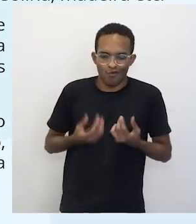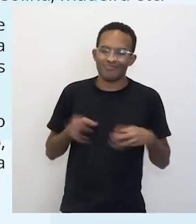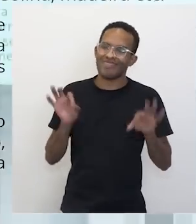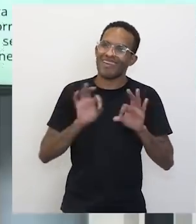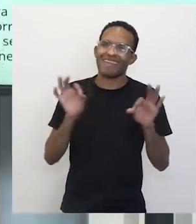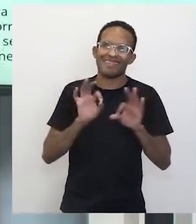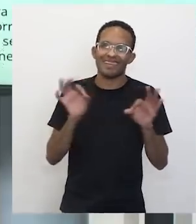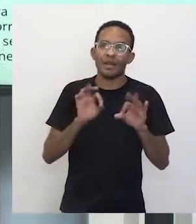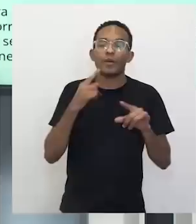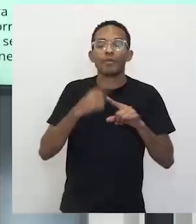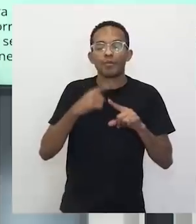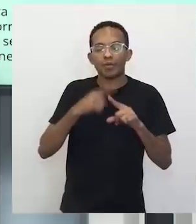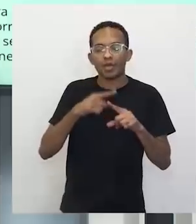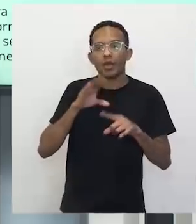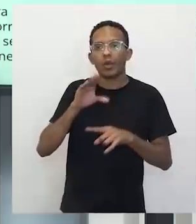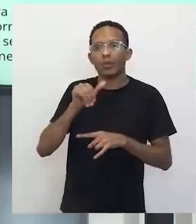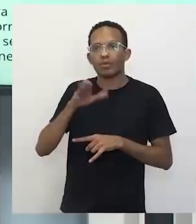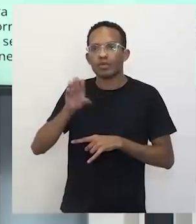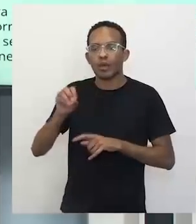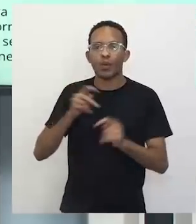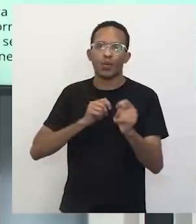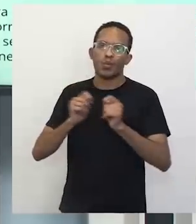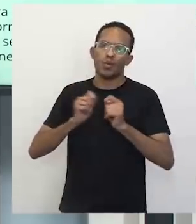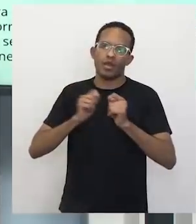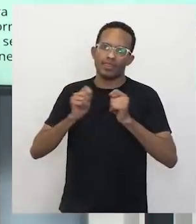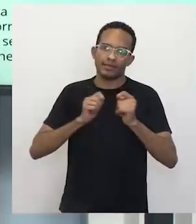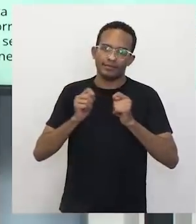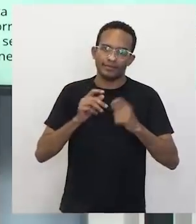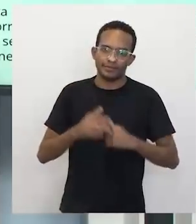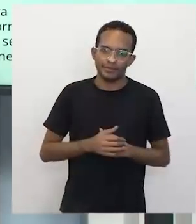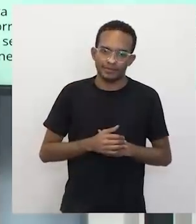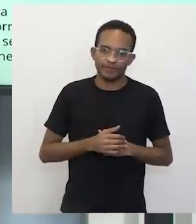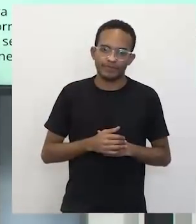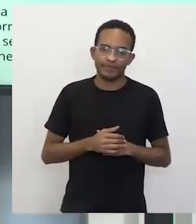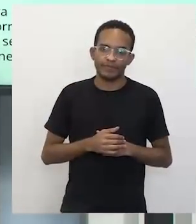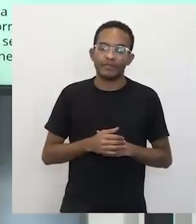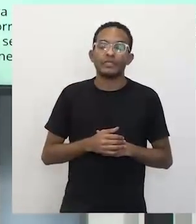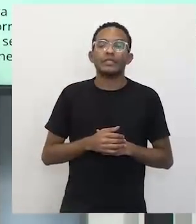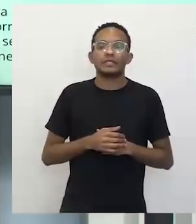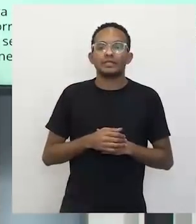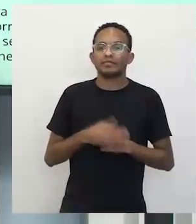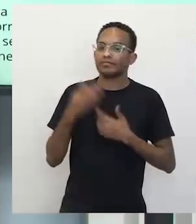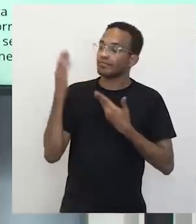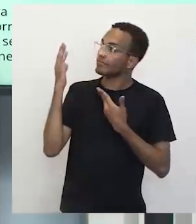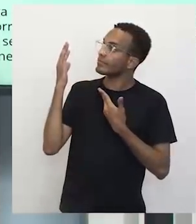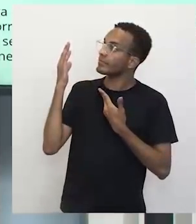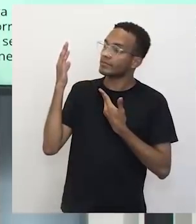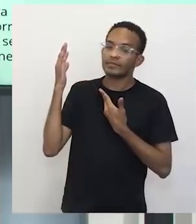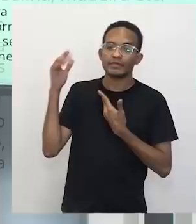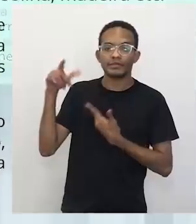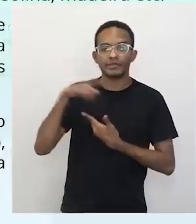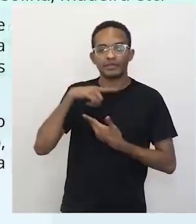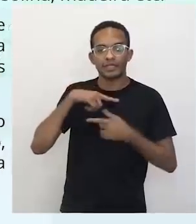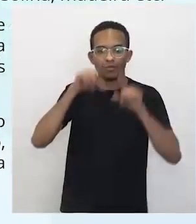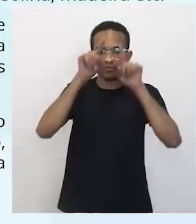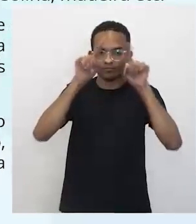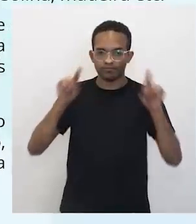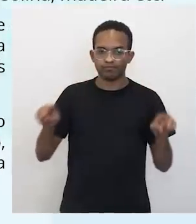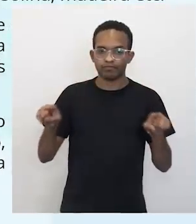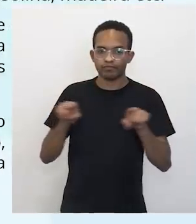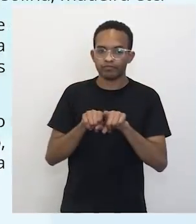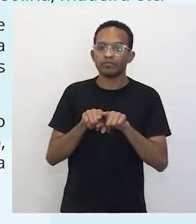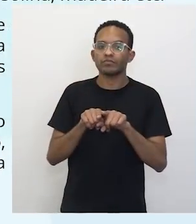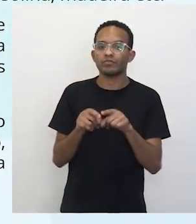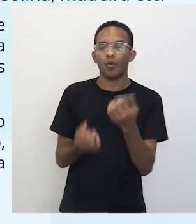uma combustão controlada. Na combustão, eu tenho o triângulo da